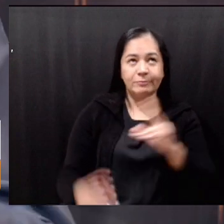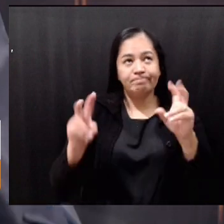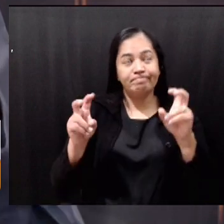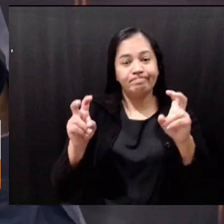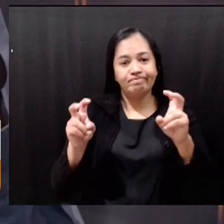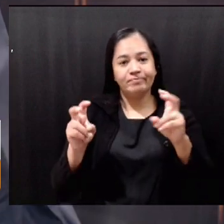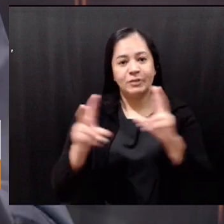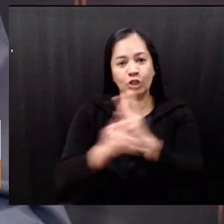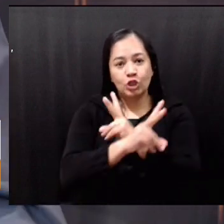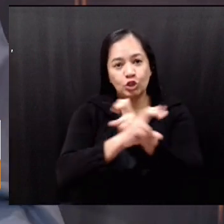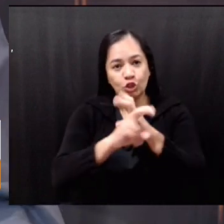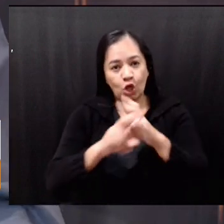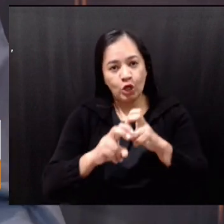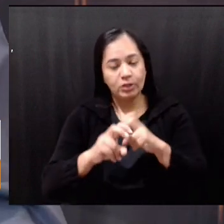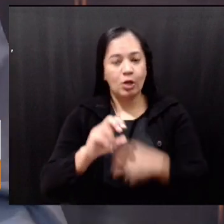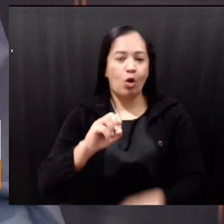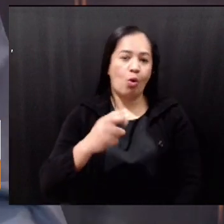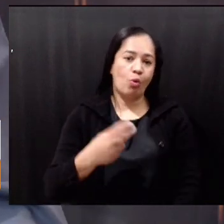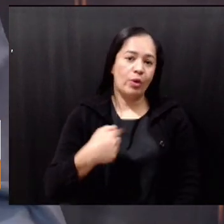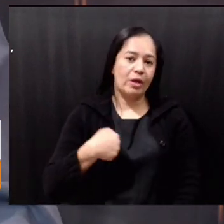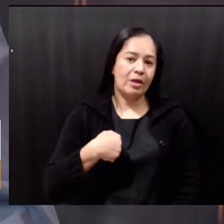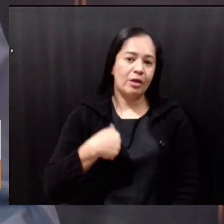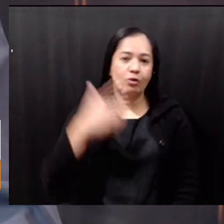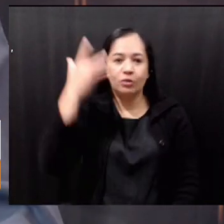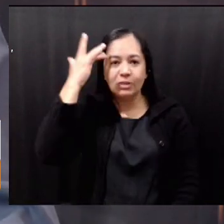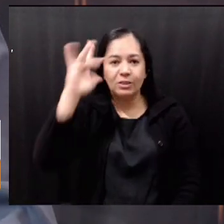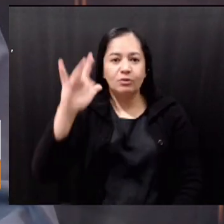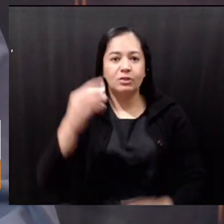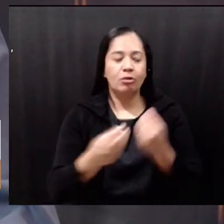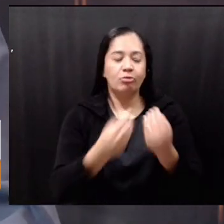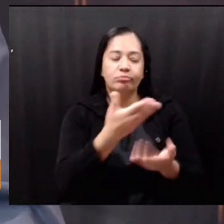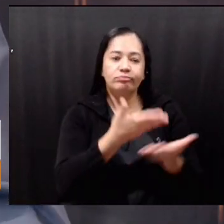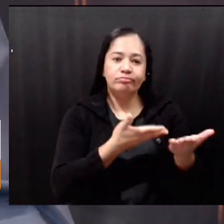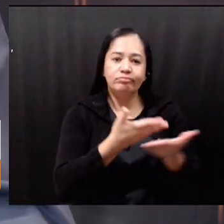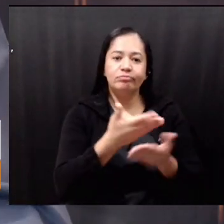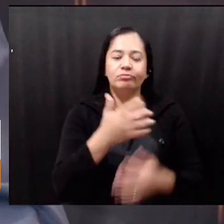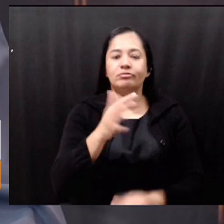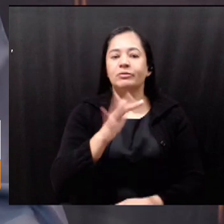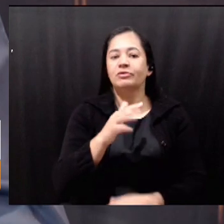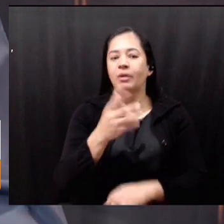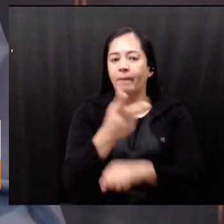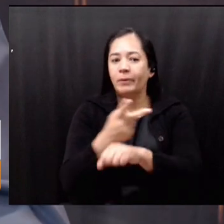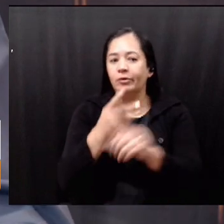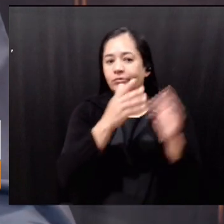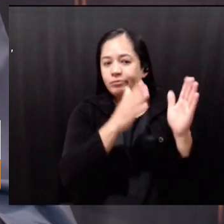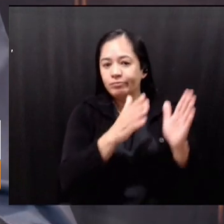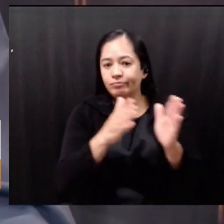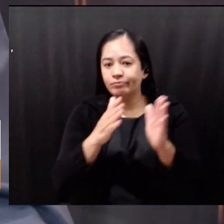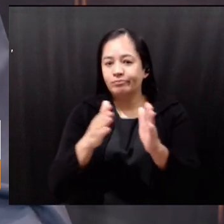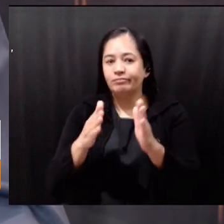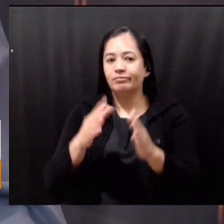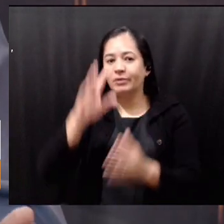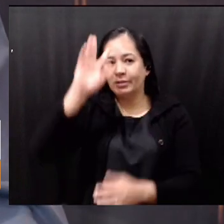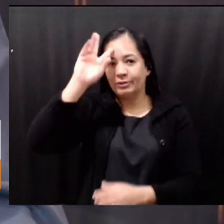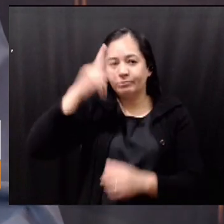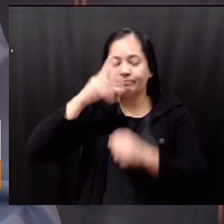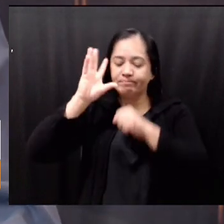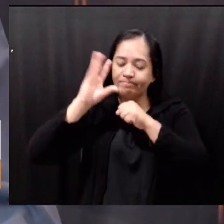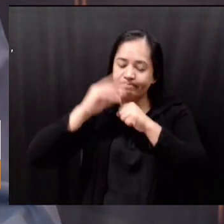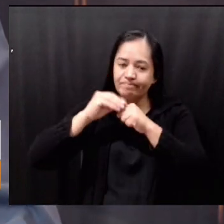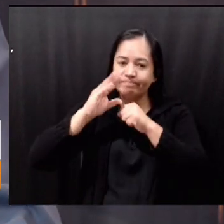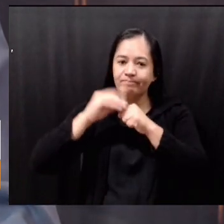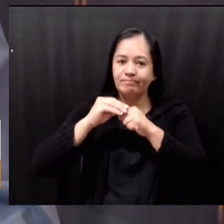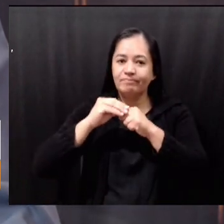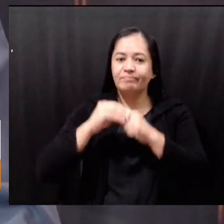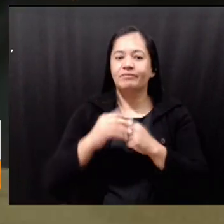que eu que não estou sabendo lidar? Então, Uhum. talvez procurar um processo de autoconhecimento, de psicoterapia, por